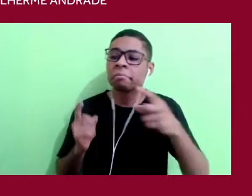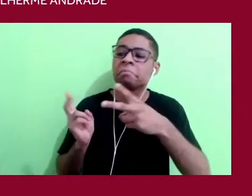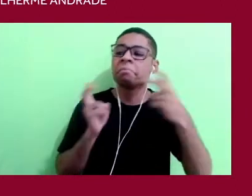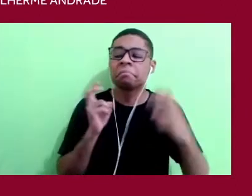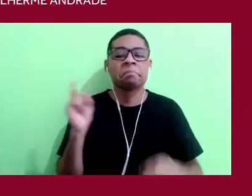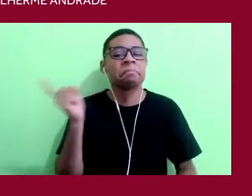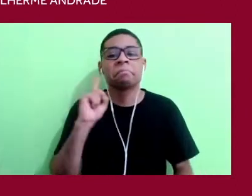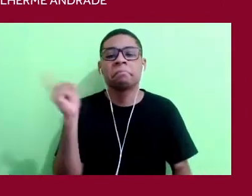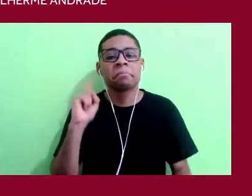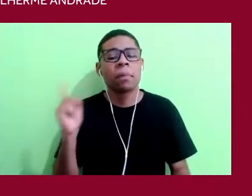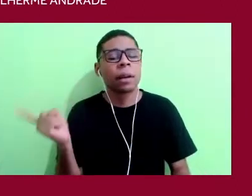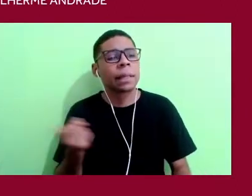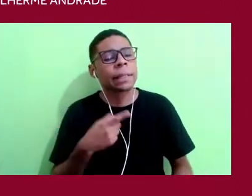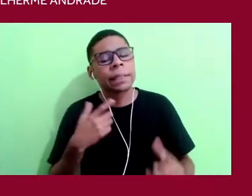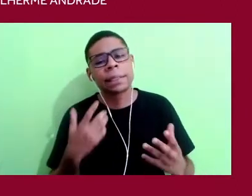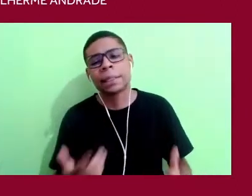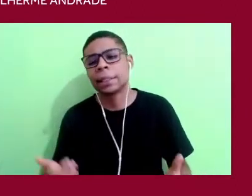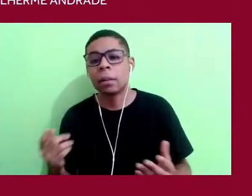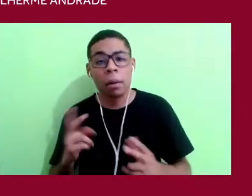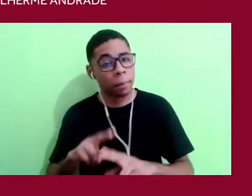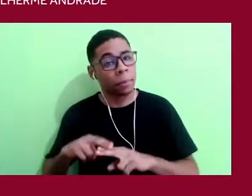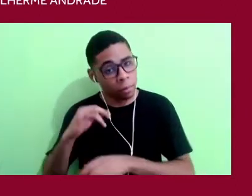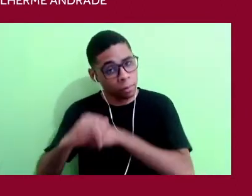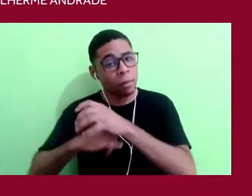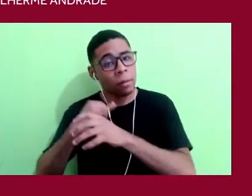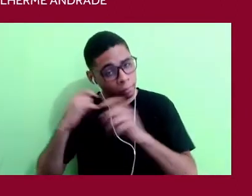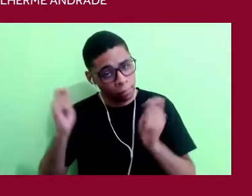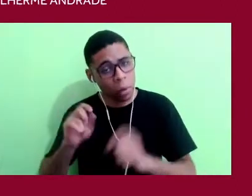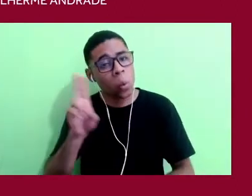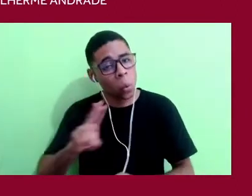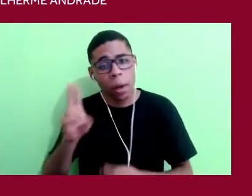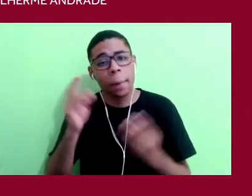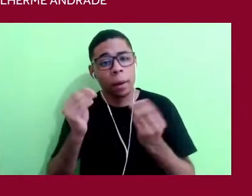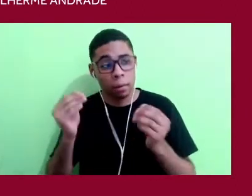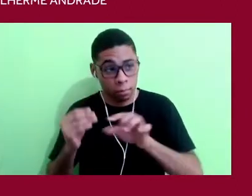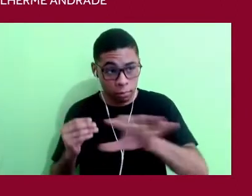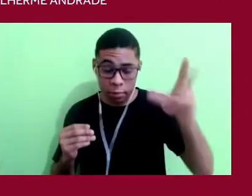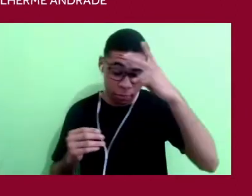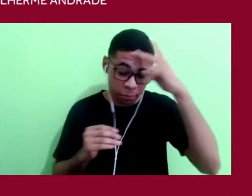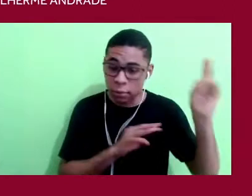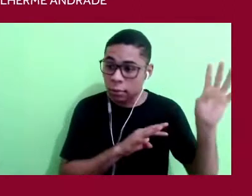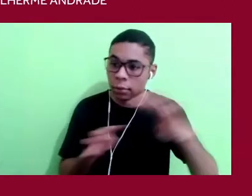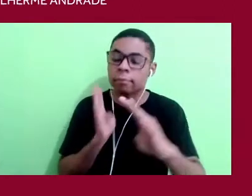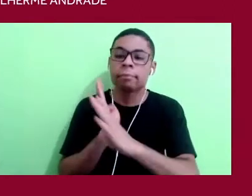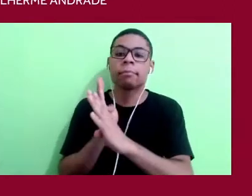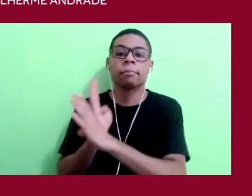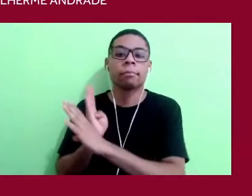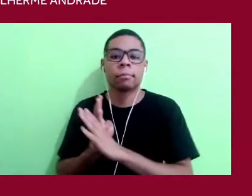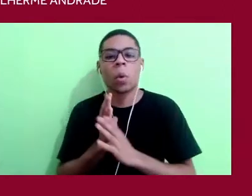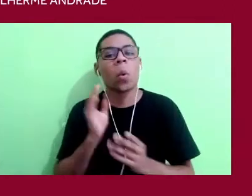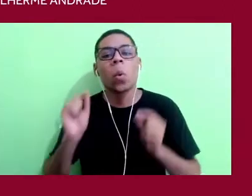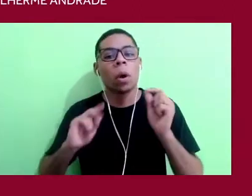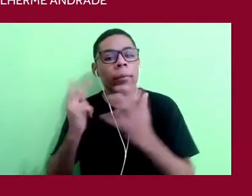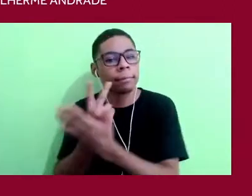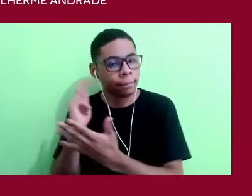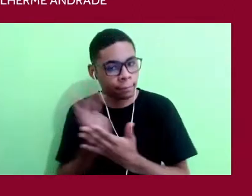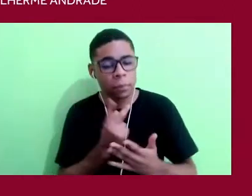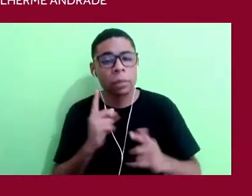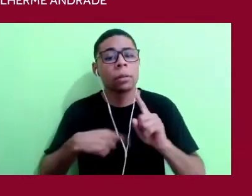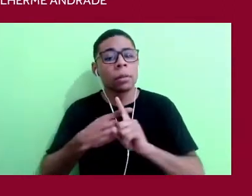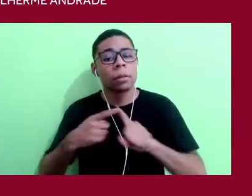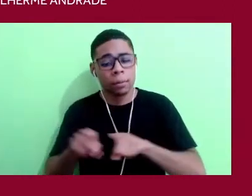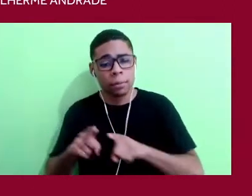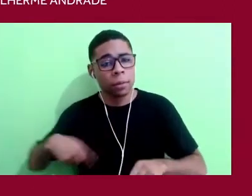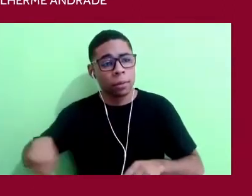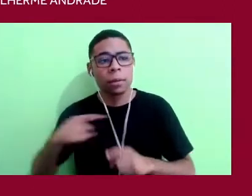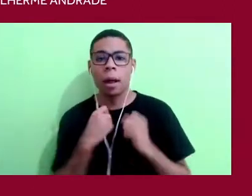a gente pode utilizar as mídias sociais para isso, para dar visibilidade ao que acontece dentro das nossas bibliotecas e também para a gente se